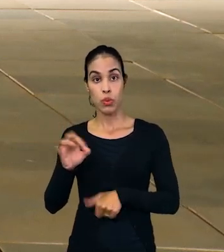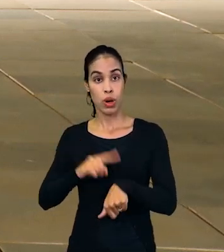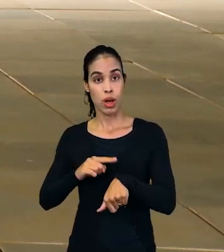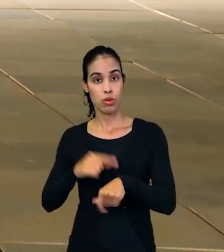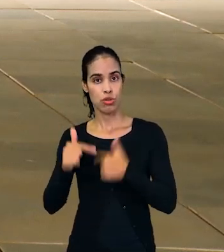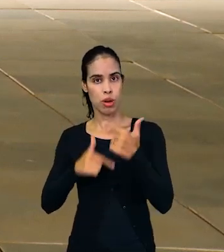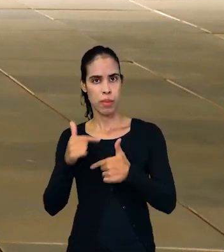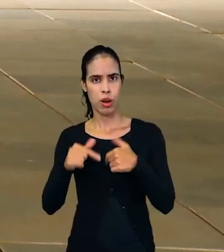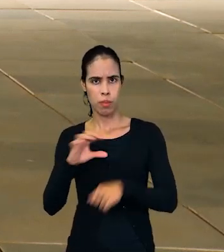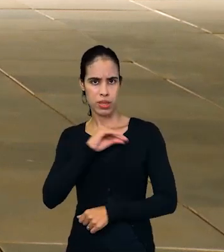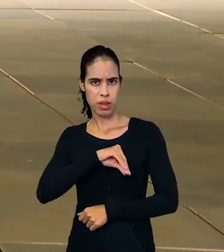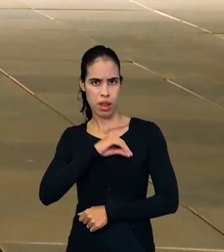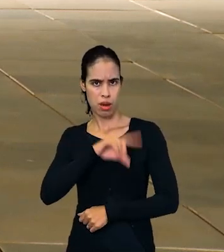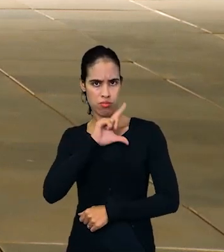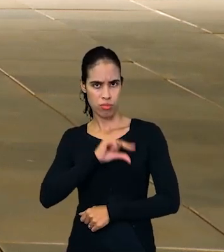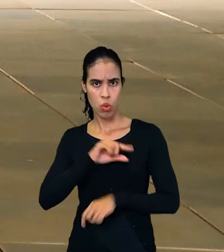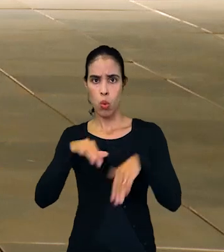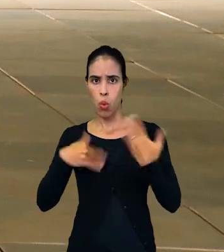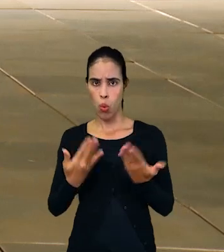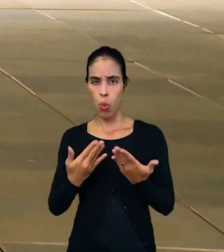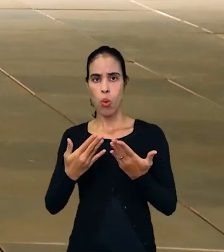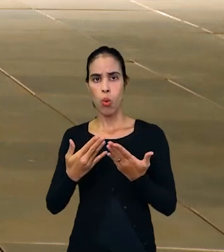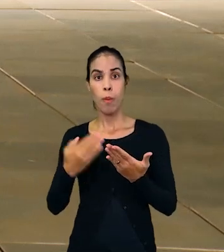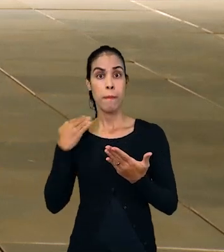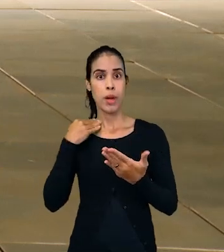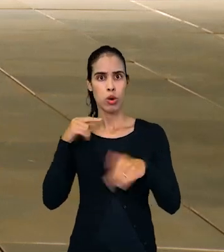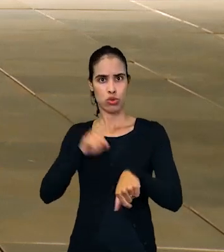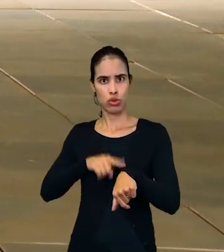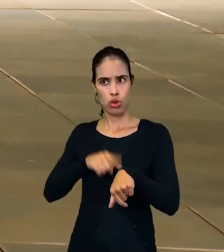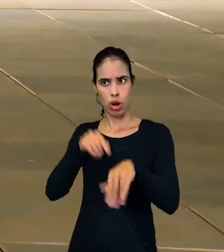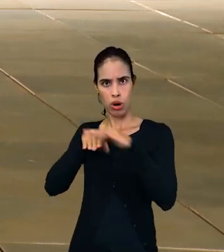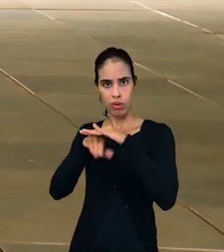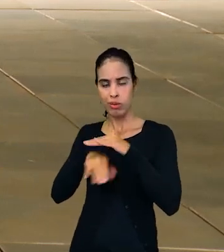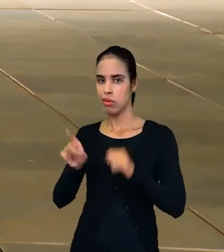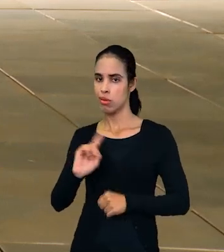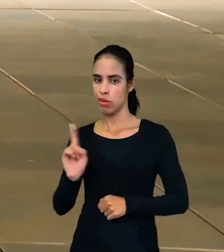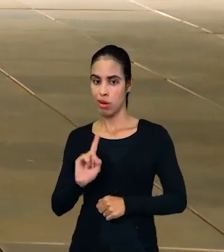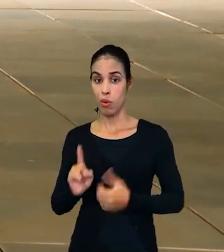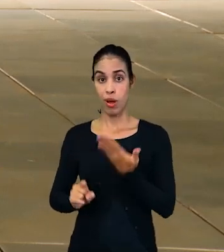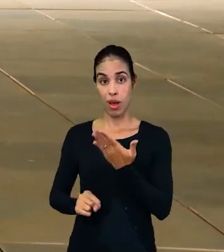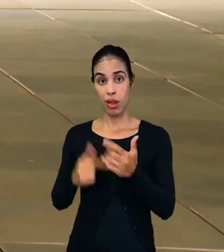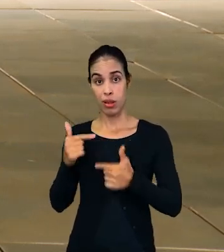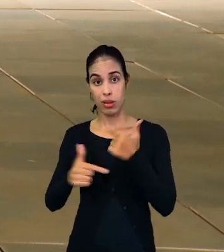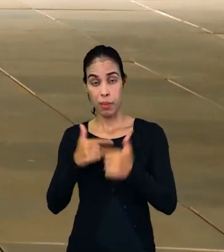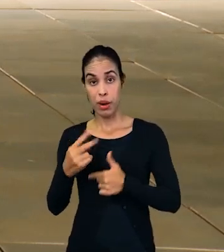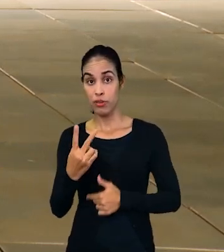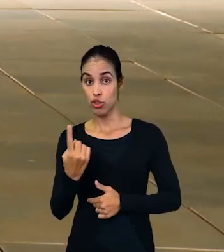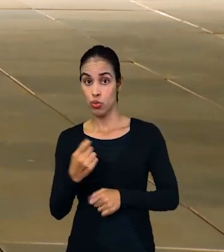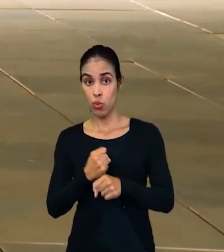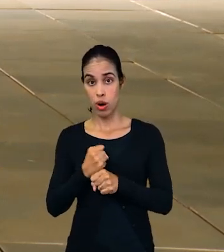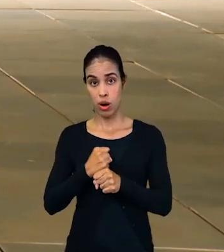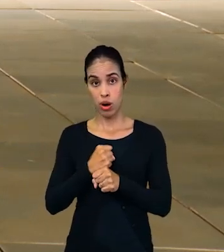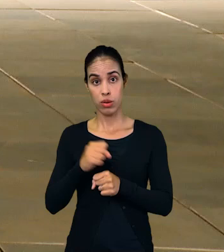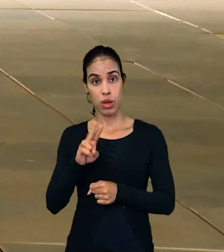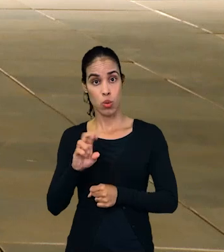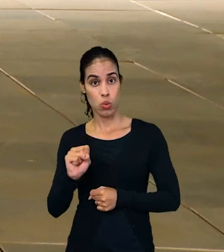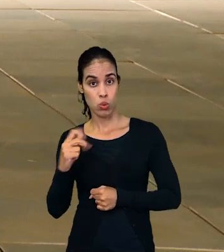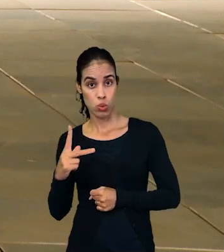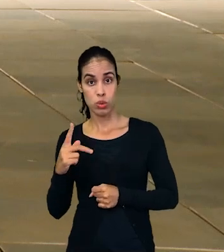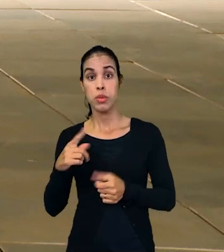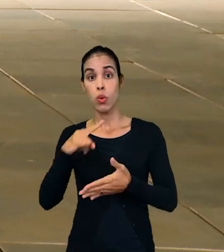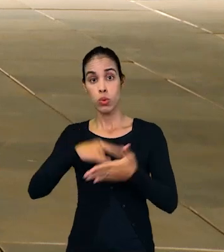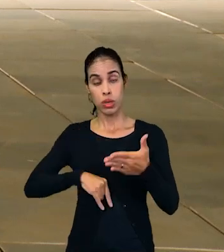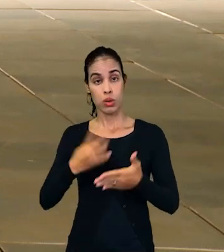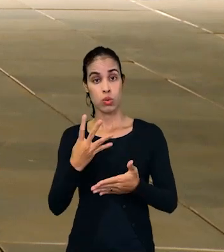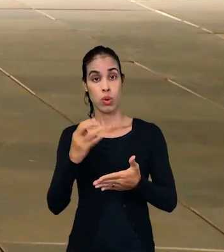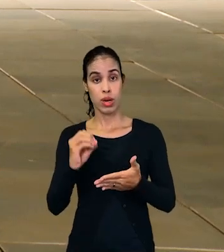de salário e sem precisar compensar essas horas depois. A chefe administrativa trabalha há 21 anos na USP, com